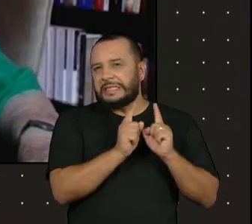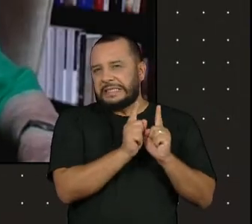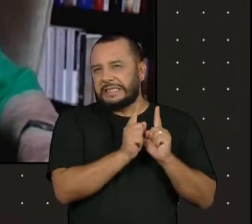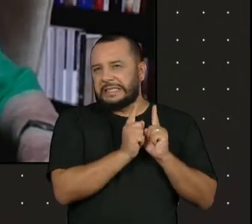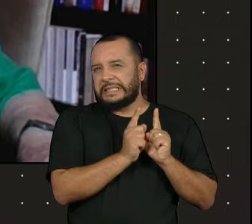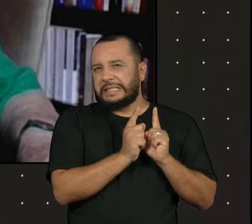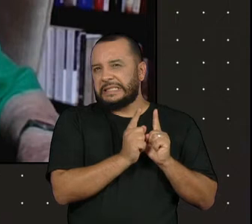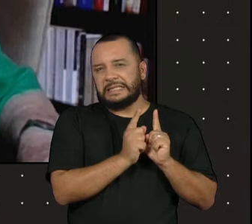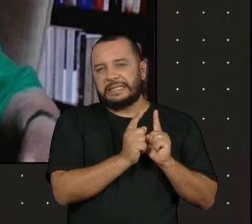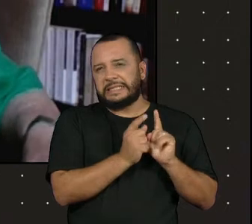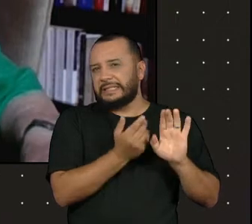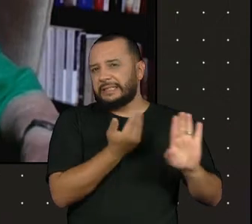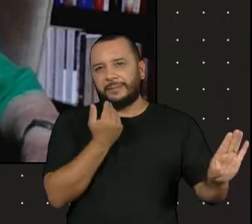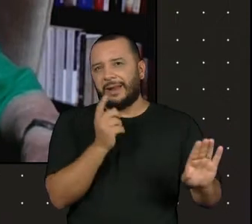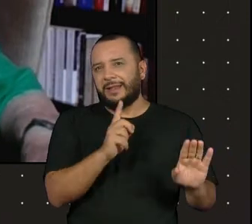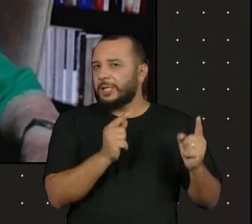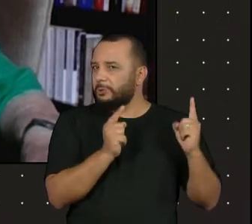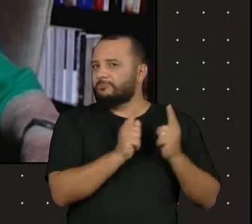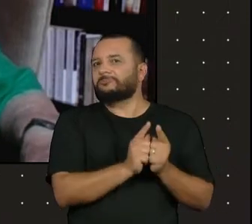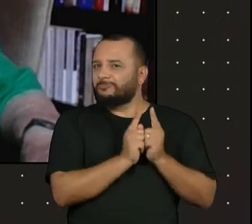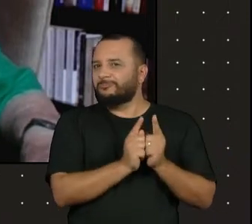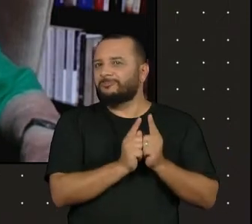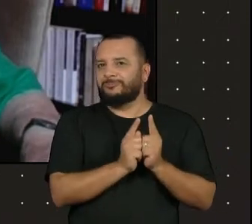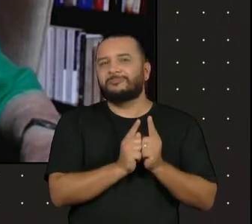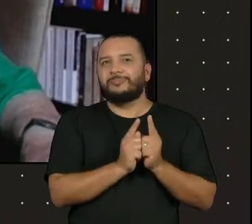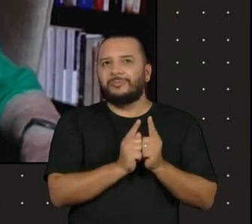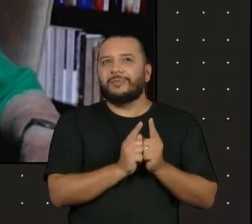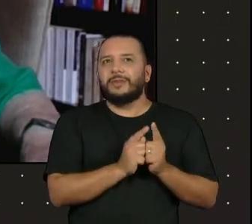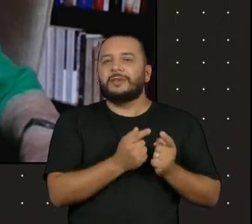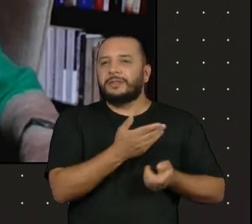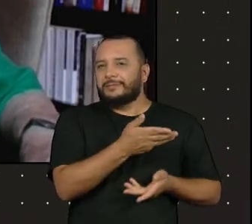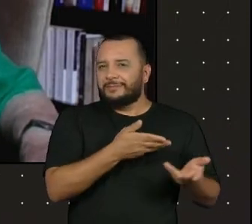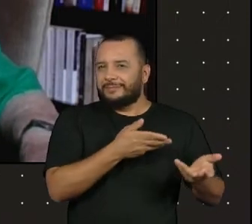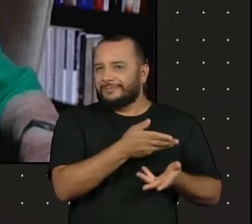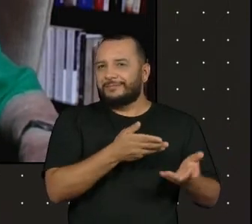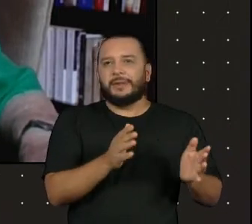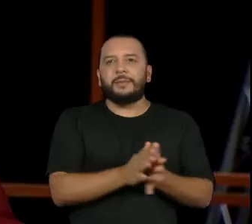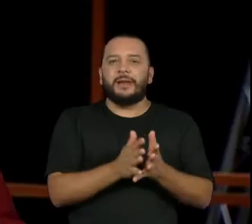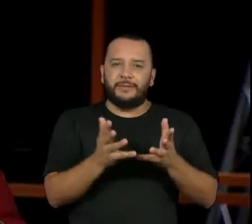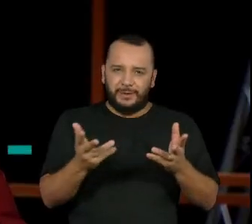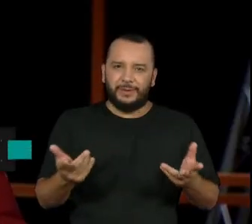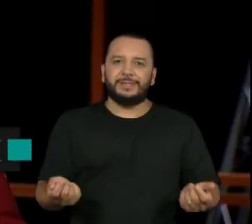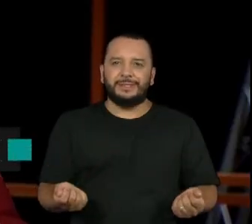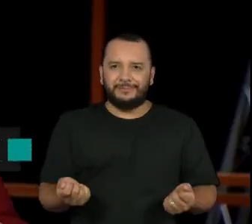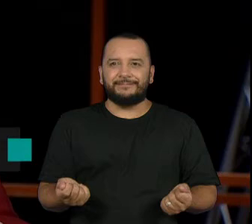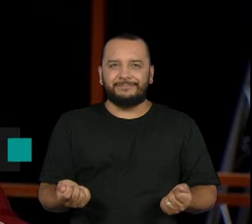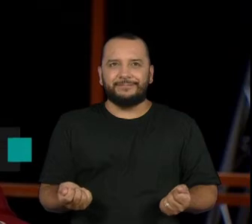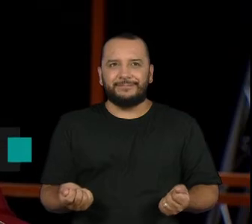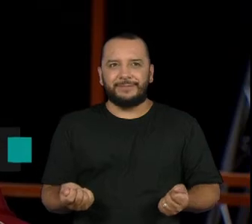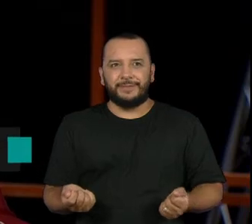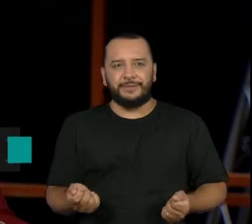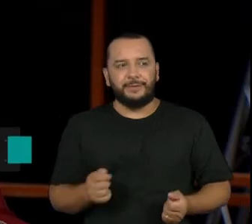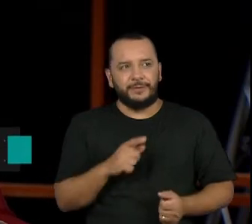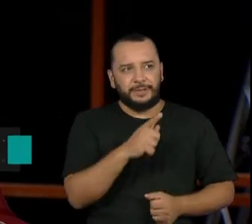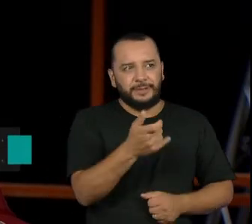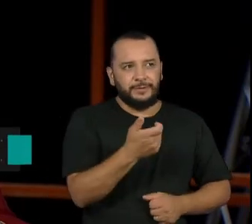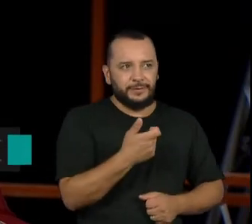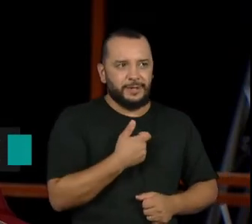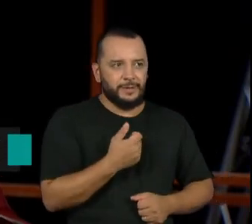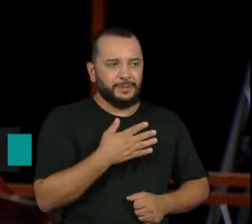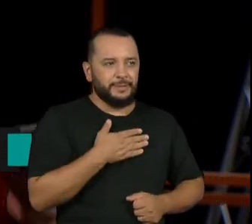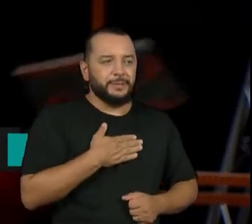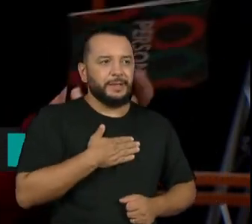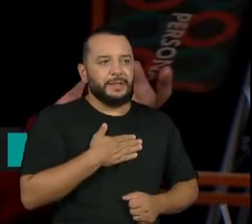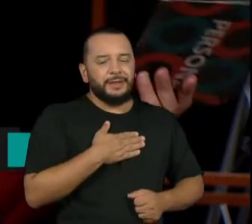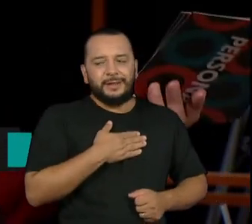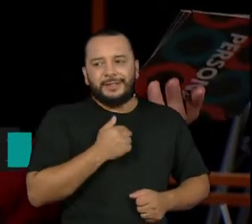mesmo. E aí foi uma relação maravilhosa. Você me contou uma vez uma coisa que eu achei muito bonita, que